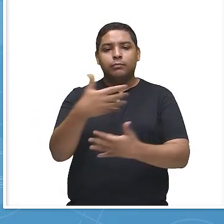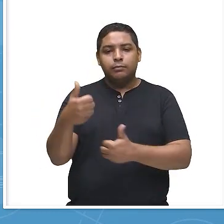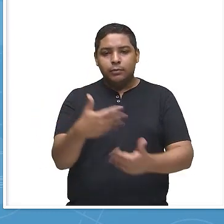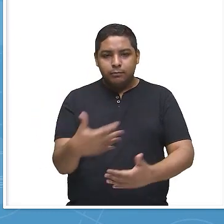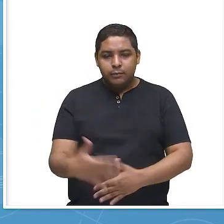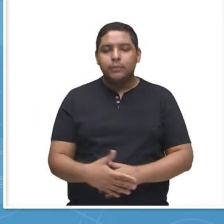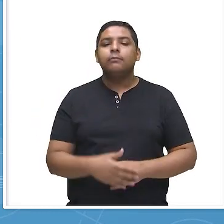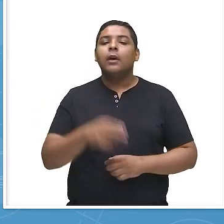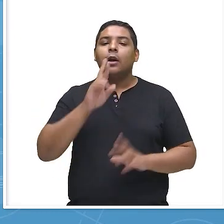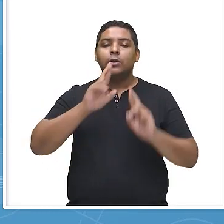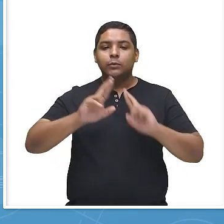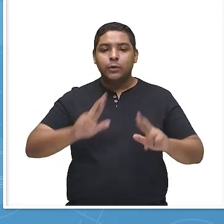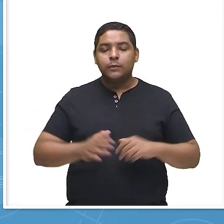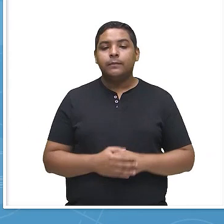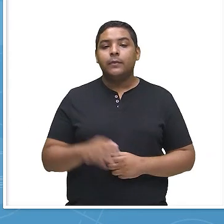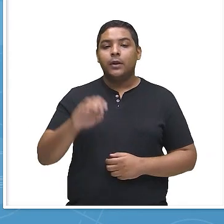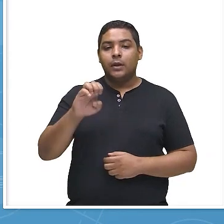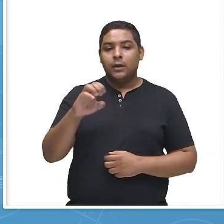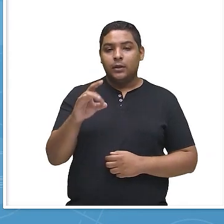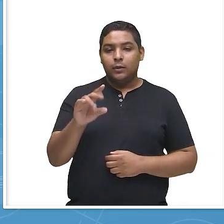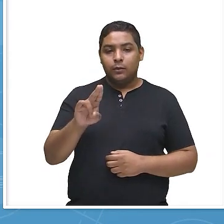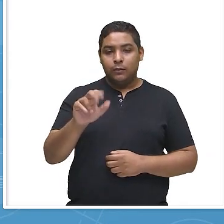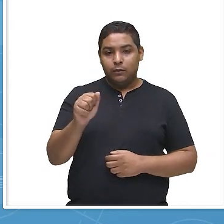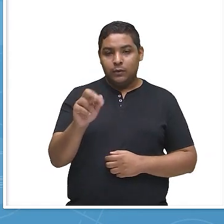Eduarda, da Escola